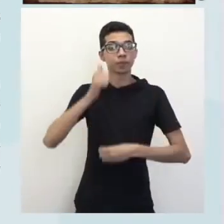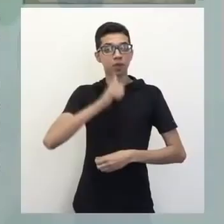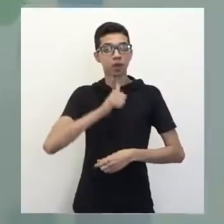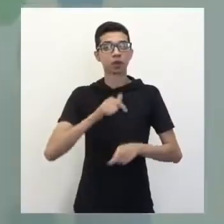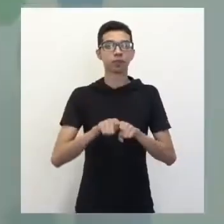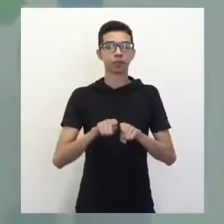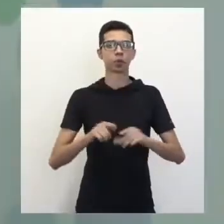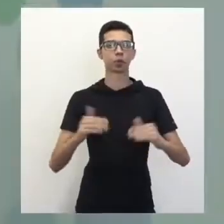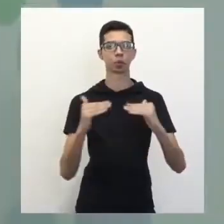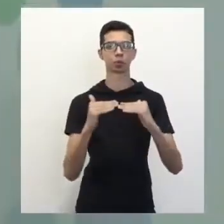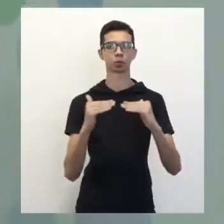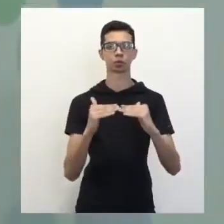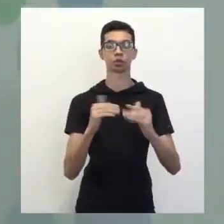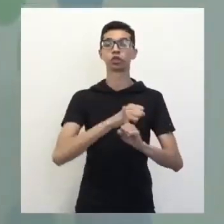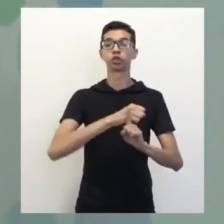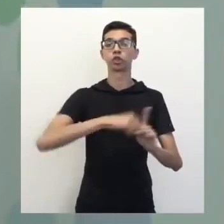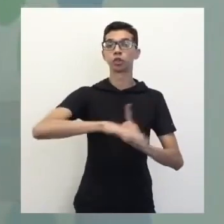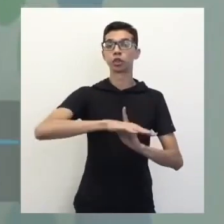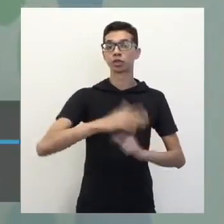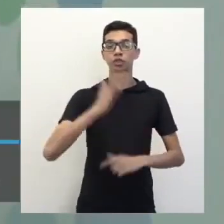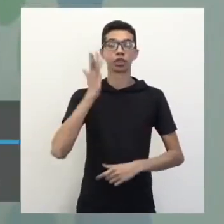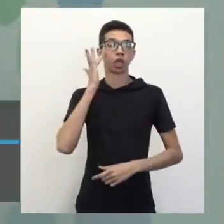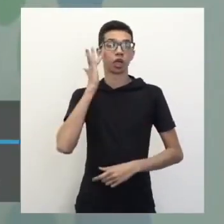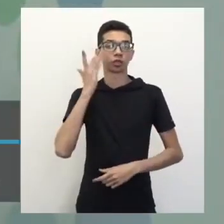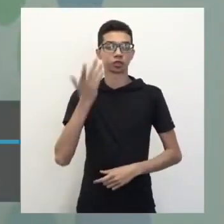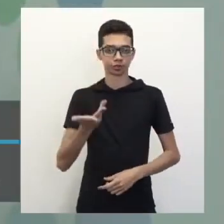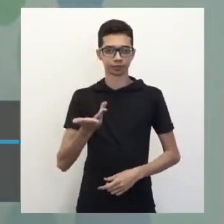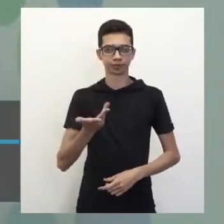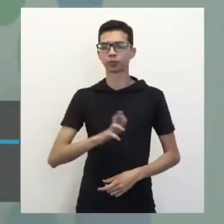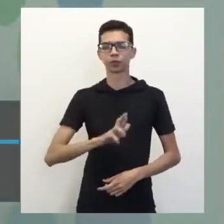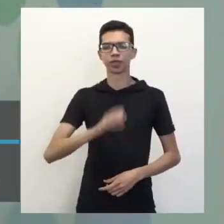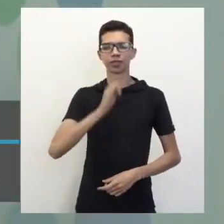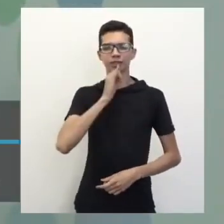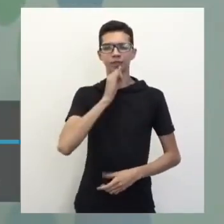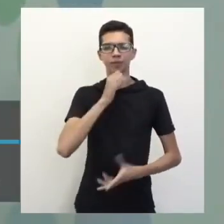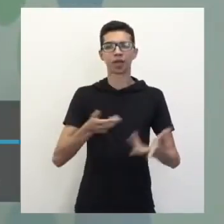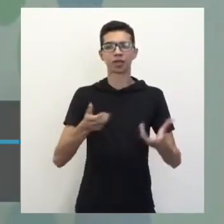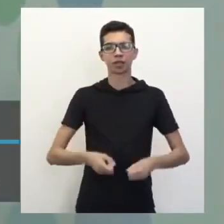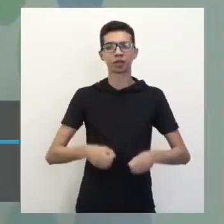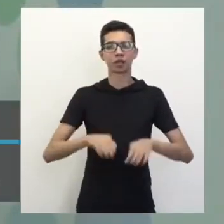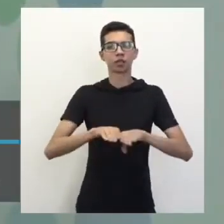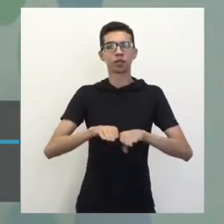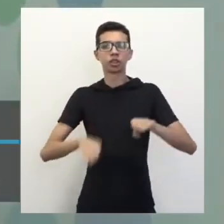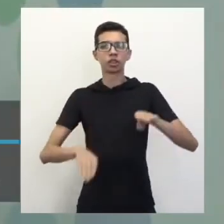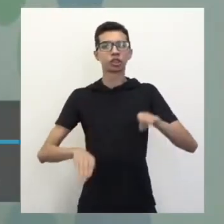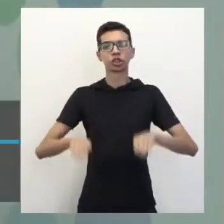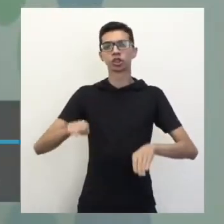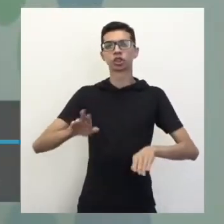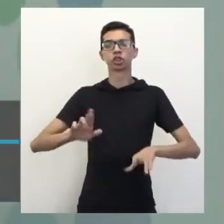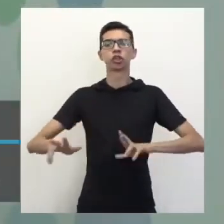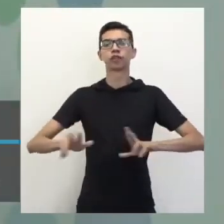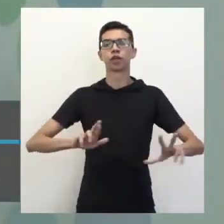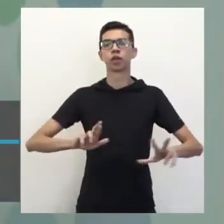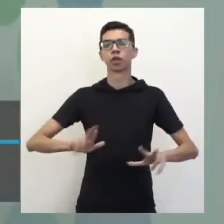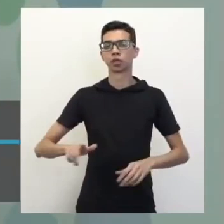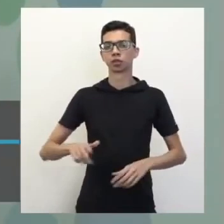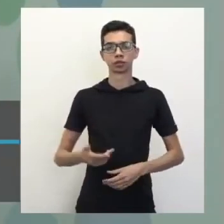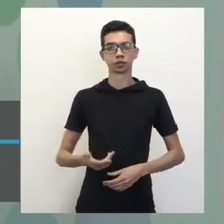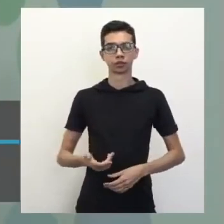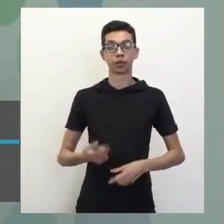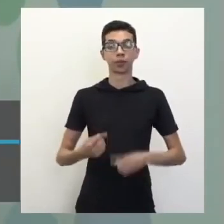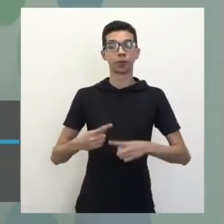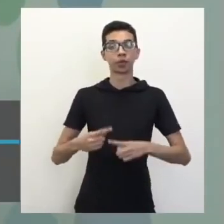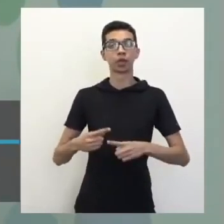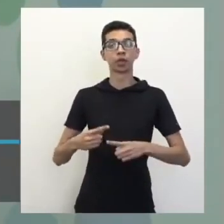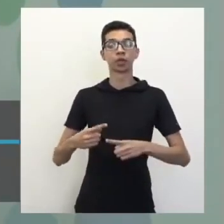de interesse da sociedade. Então não é aceitar uma diferenciação porque contribui com uns, mas vai prejudicar